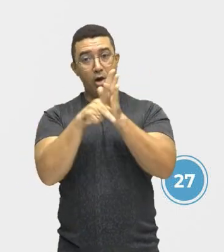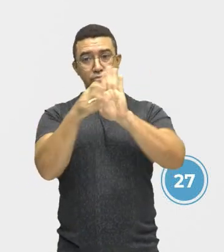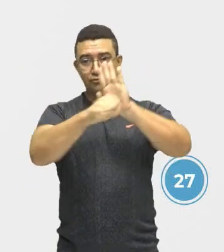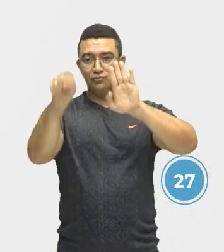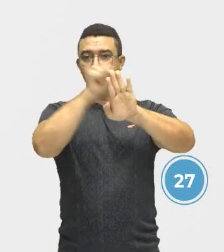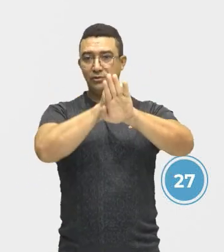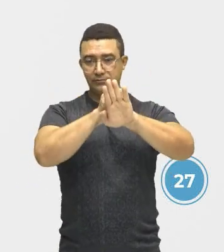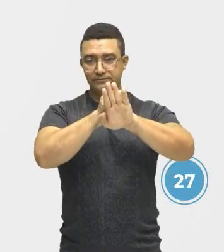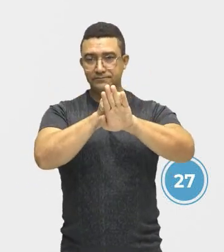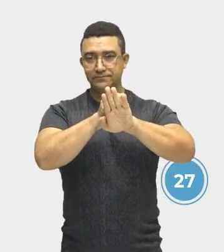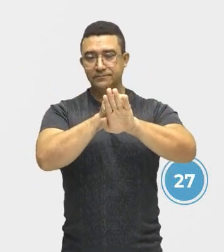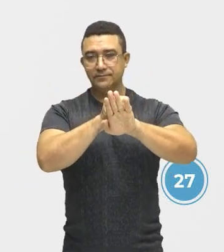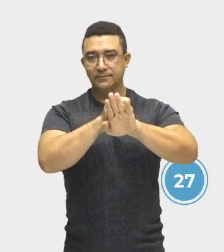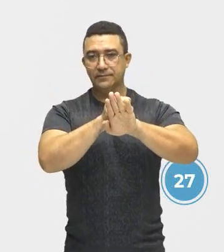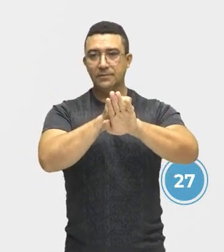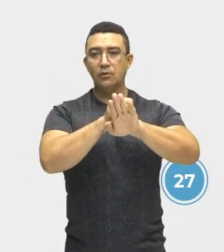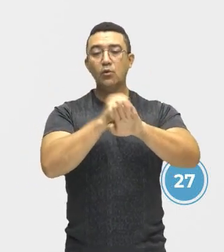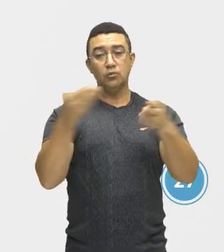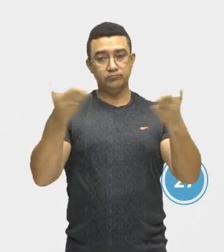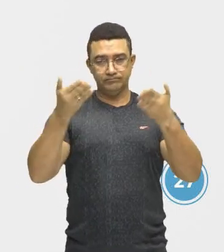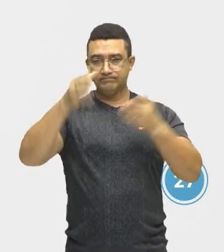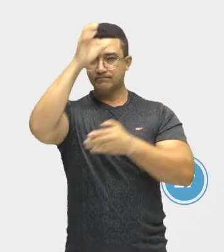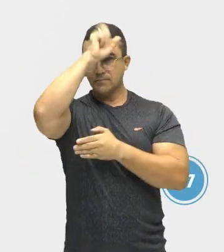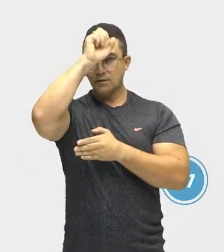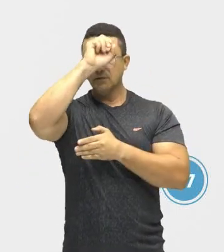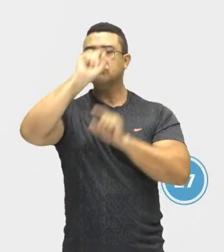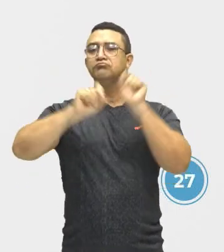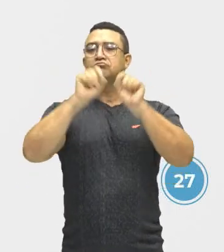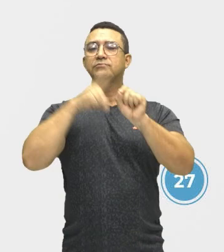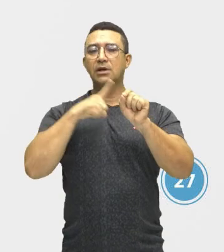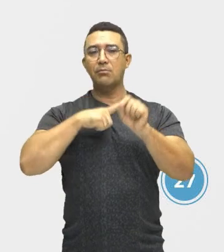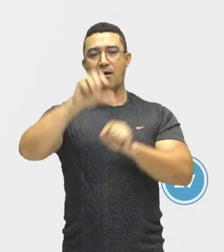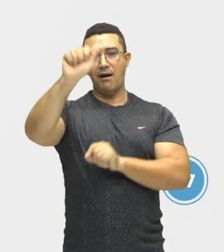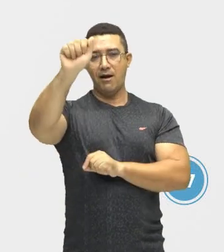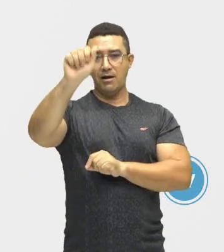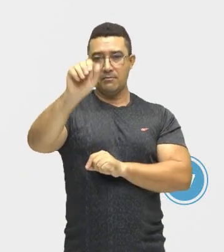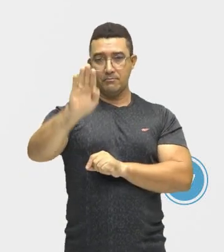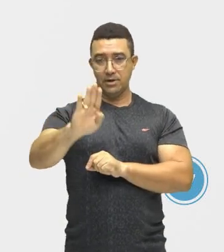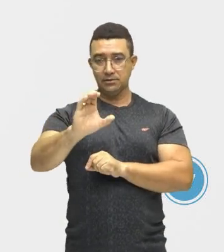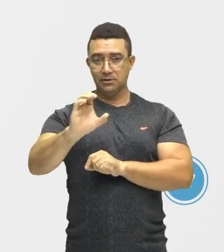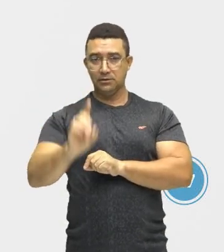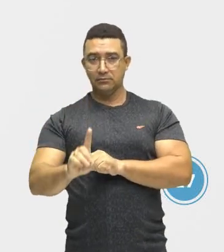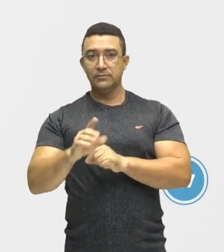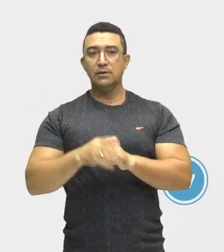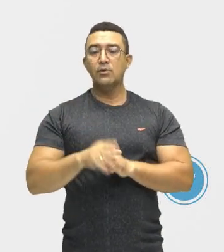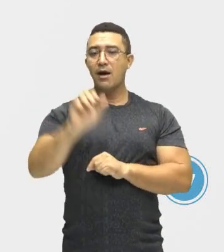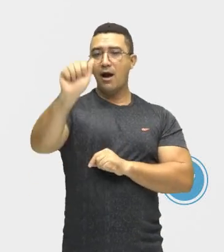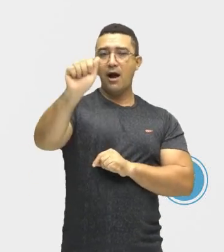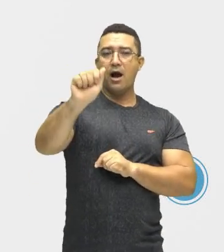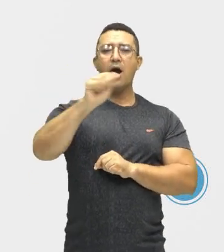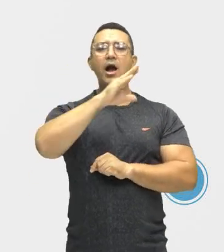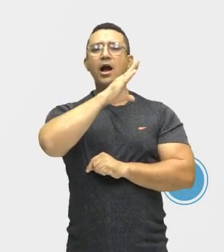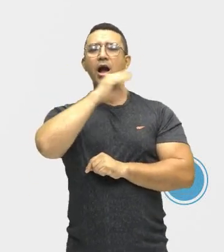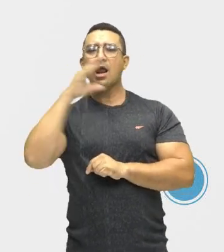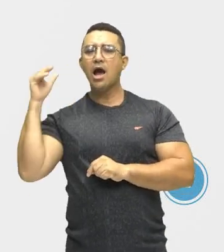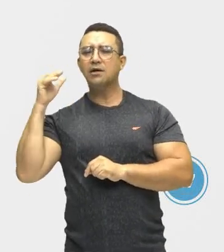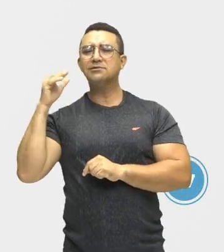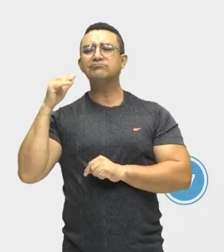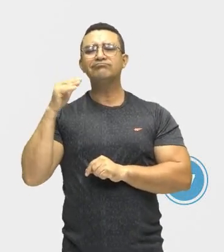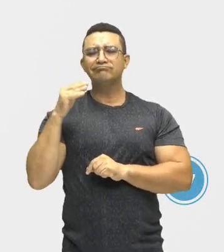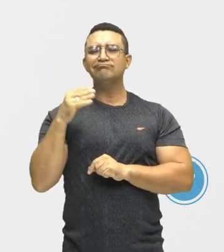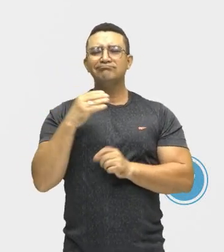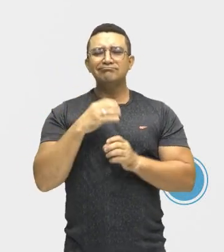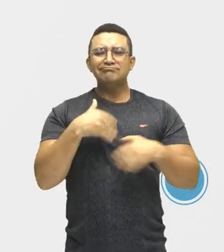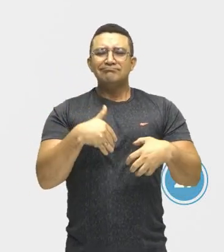né? Principal que nós aprendemos hoje. Então, o que, que nós temos aqui? Temos aqui a criança estava com fome na letra A. A